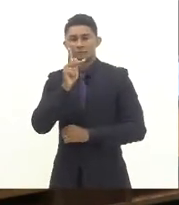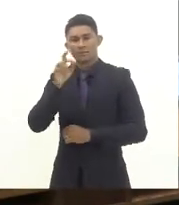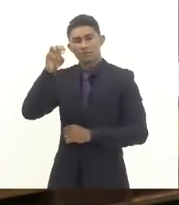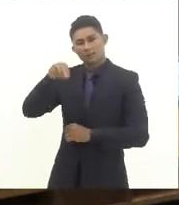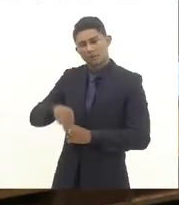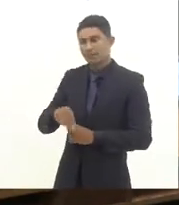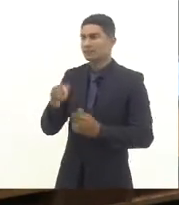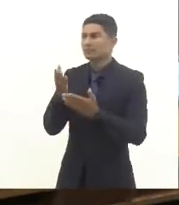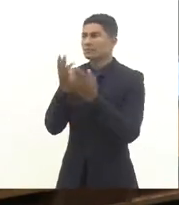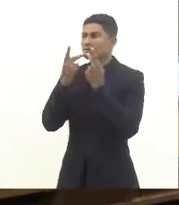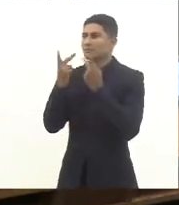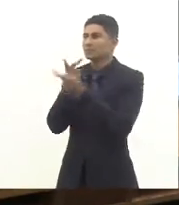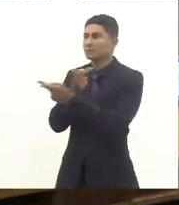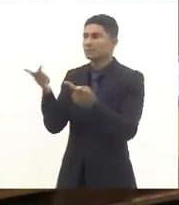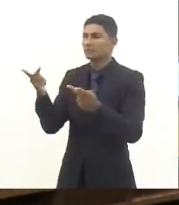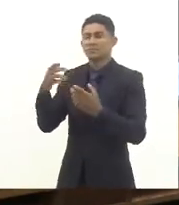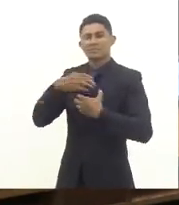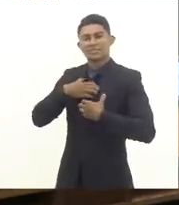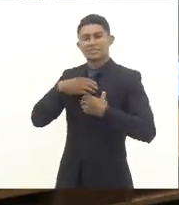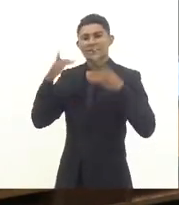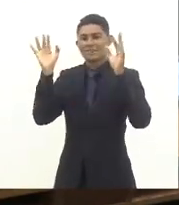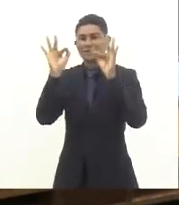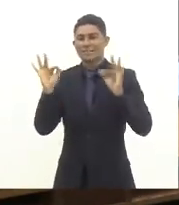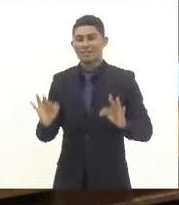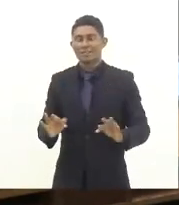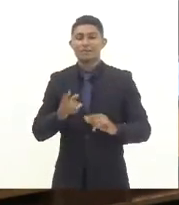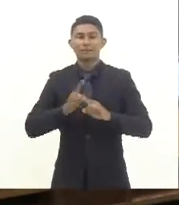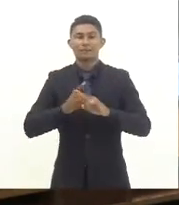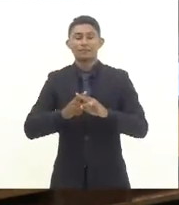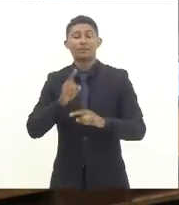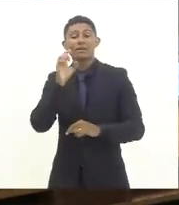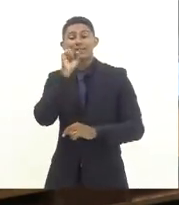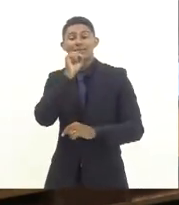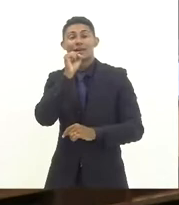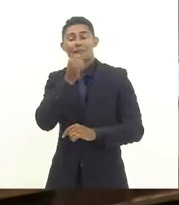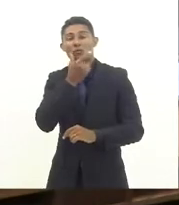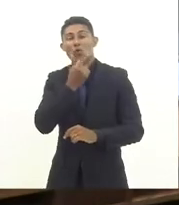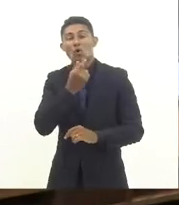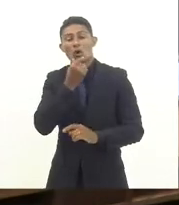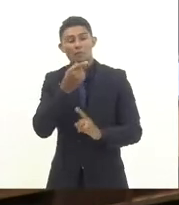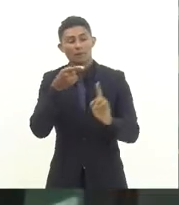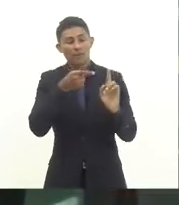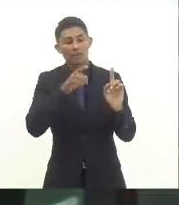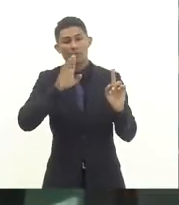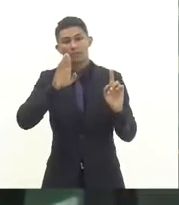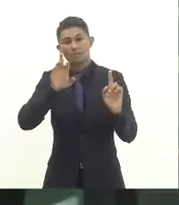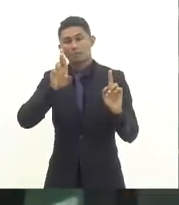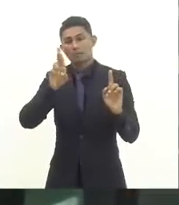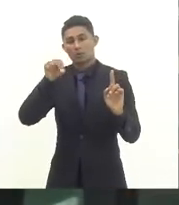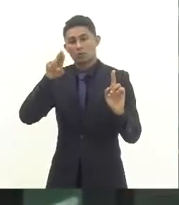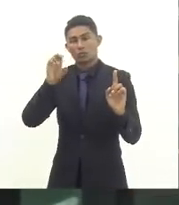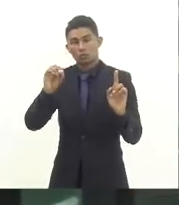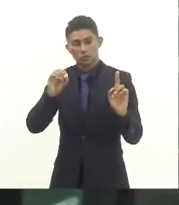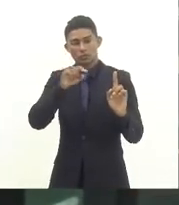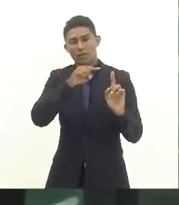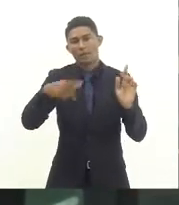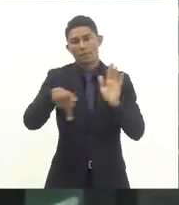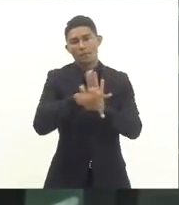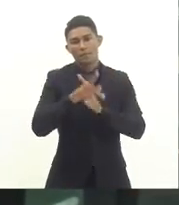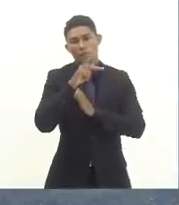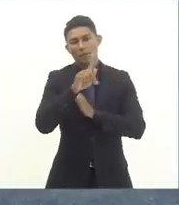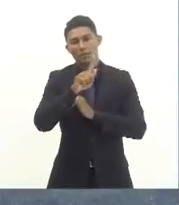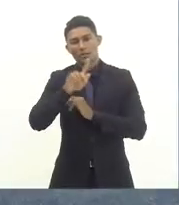dizer que fiquei muito feliz no sábado quando recebido o procurador Bruno da PG o